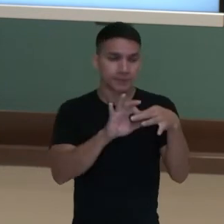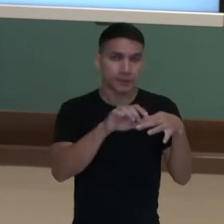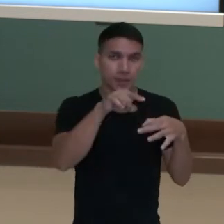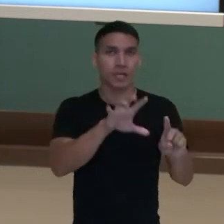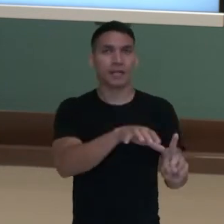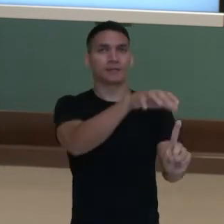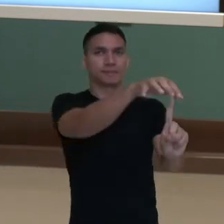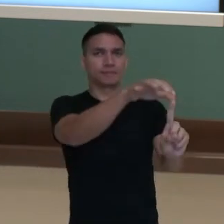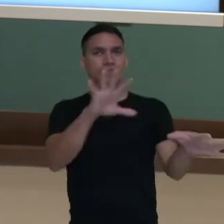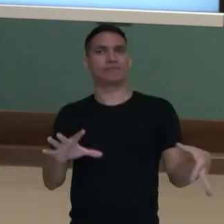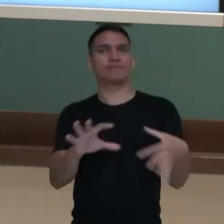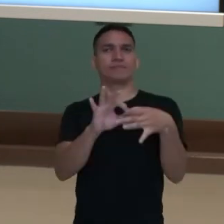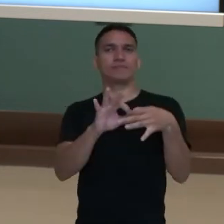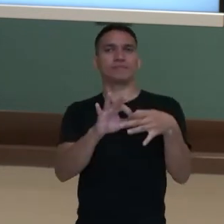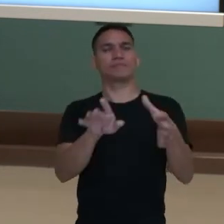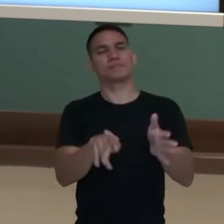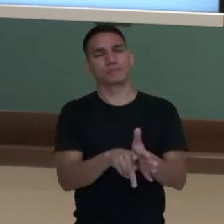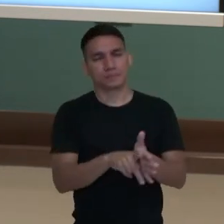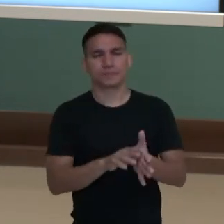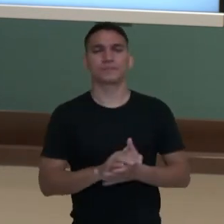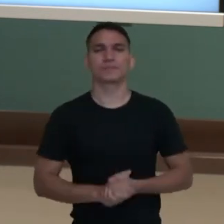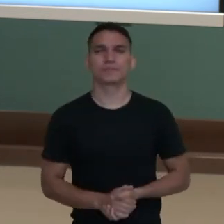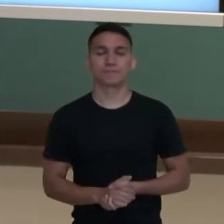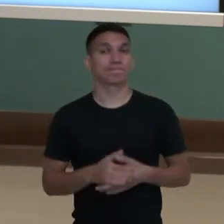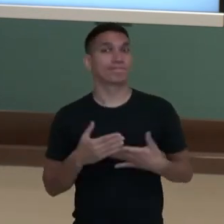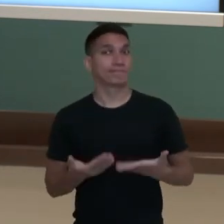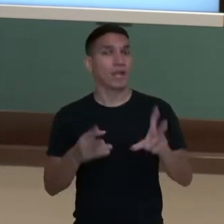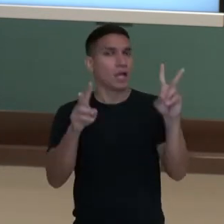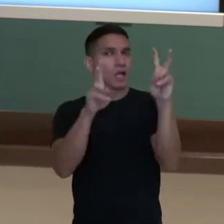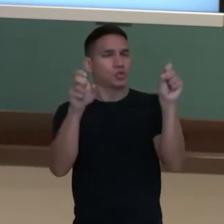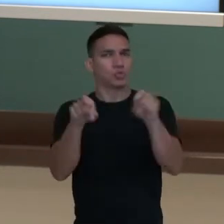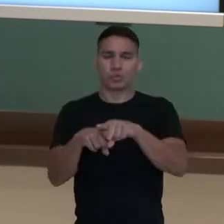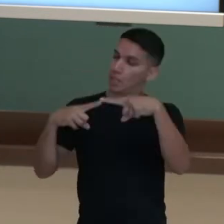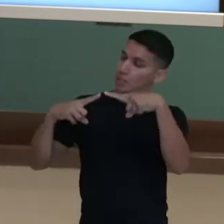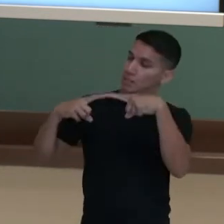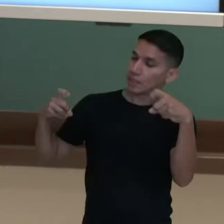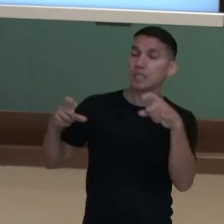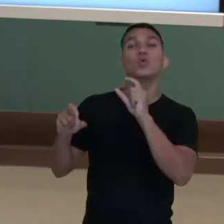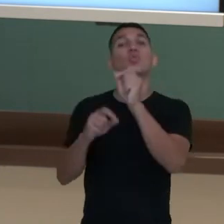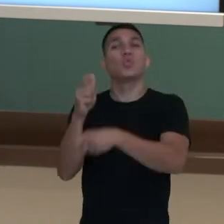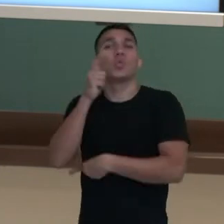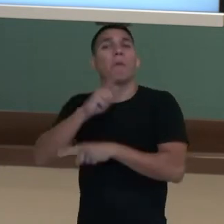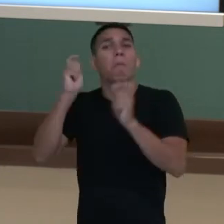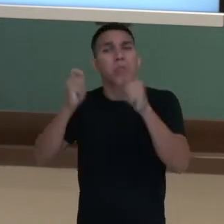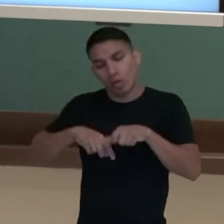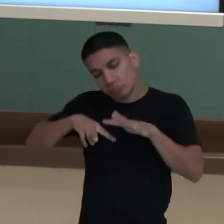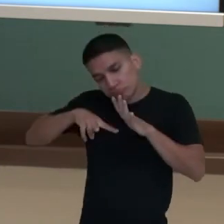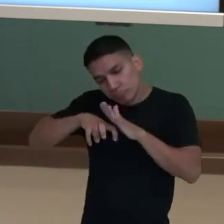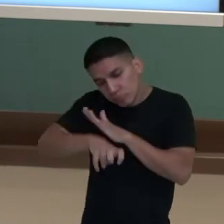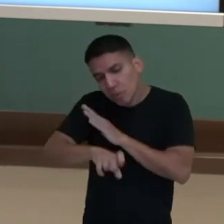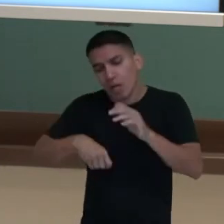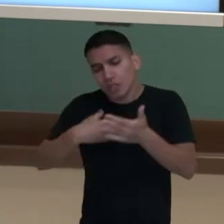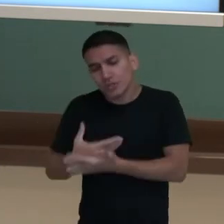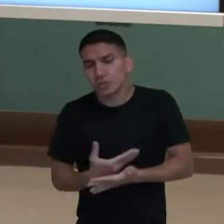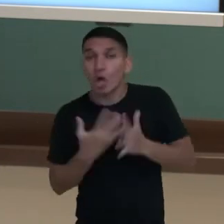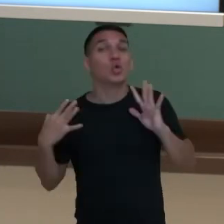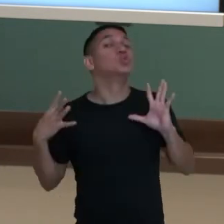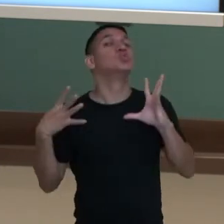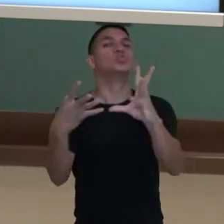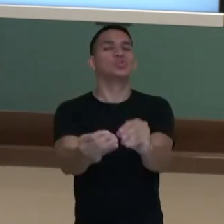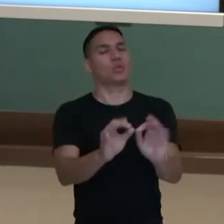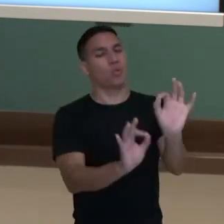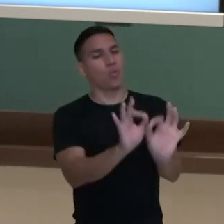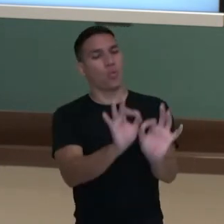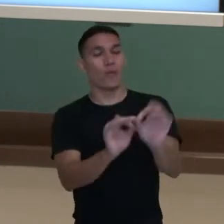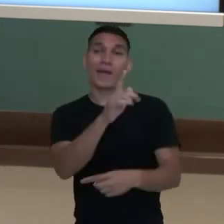os reis, né? A nobreza. A questão da ciência, o que pode ser conhecido, então tudo isso estava sendo organizado por